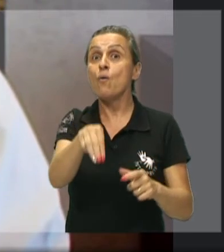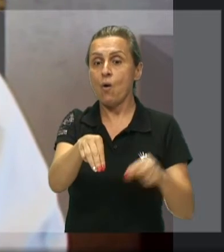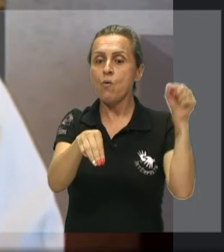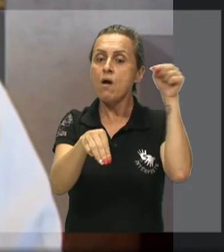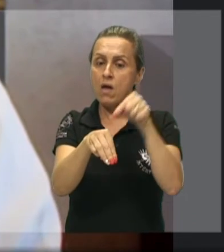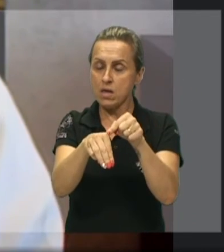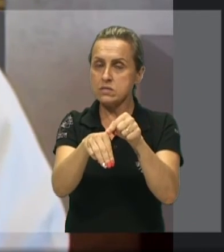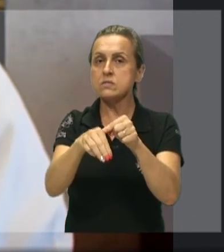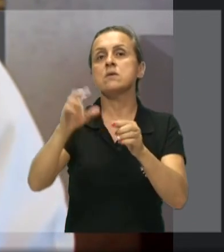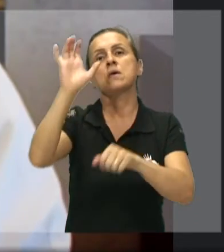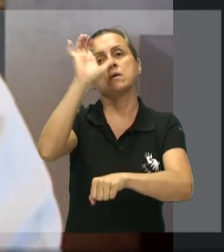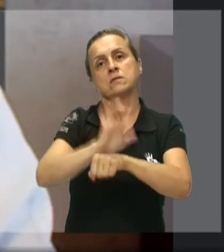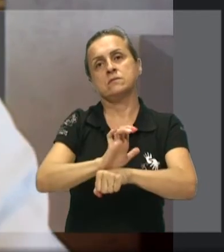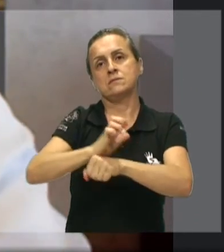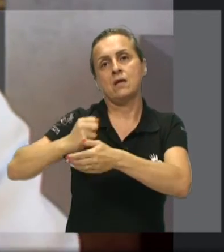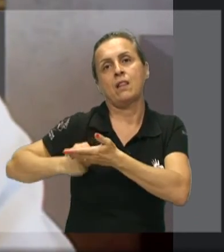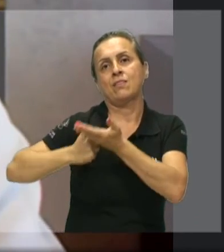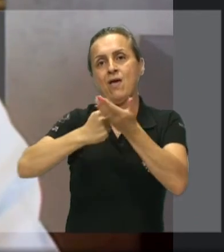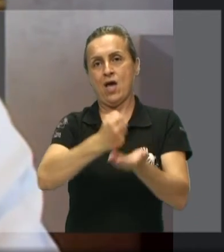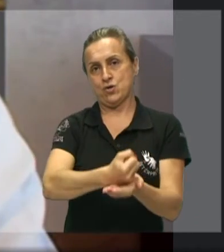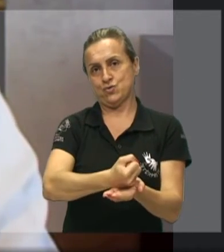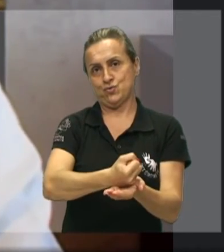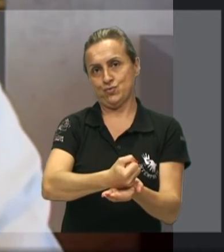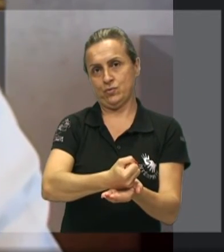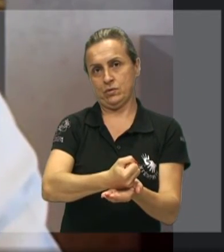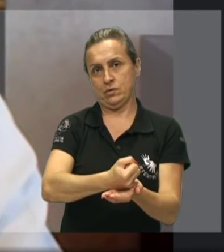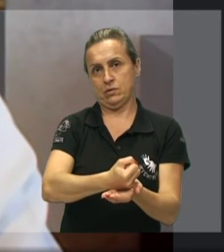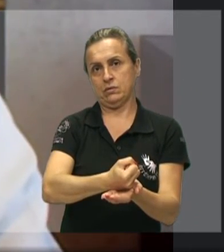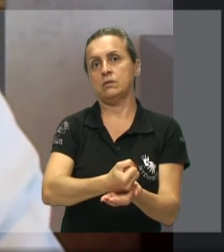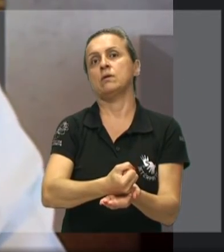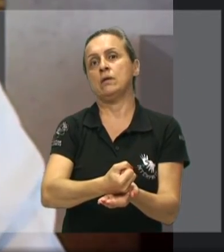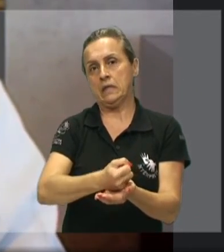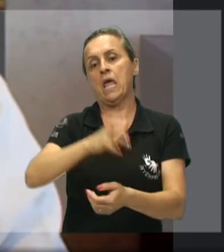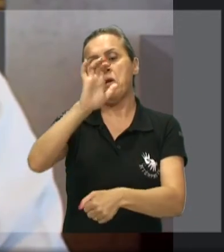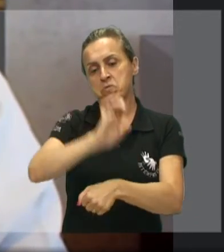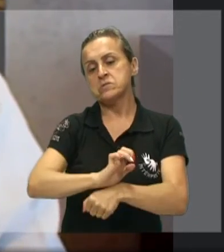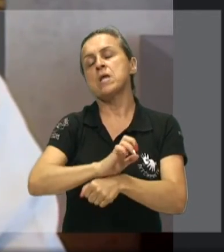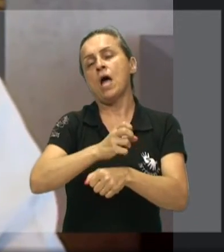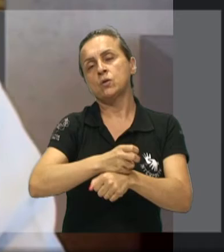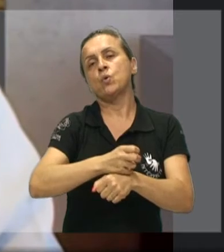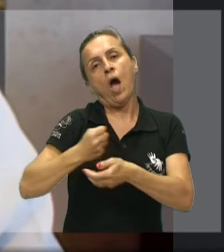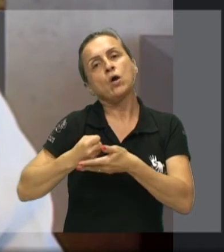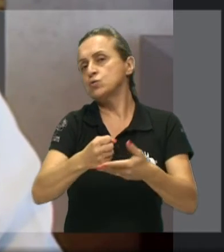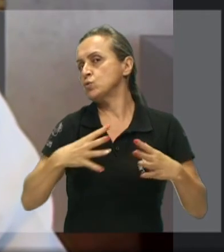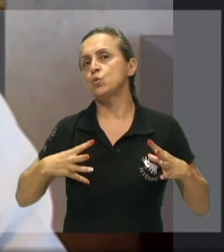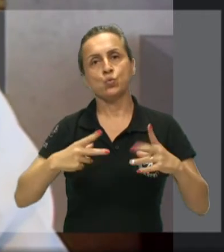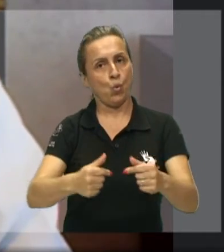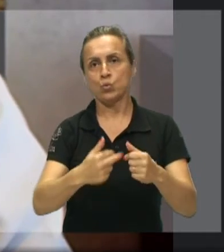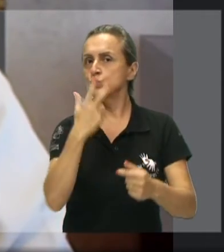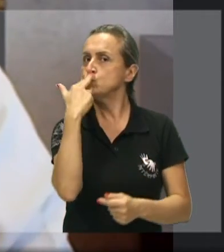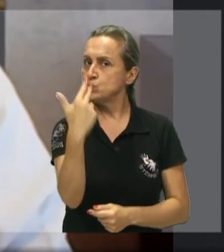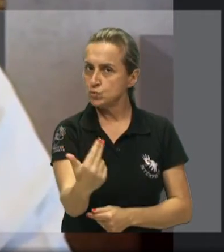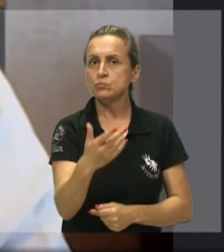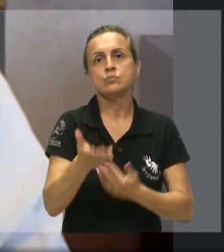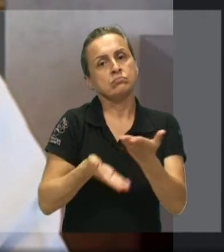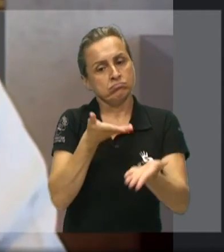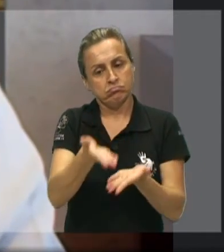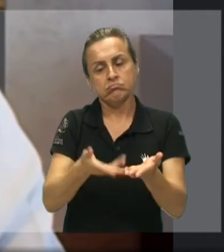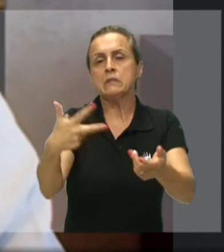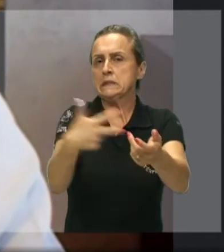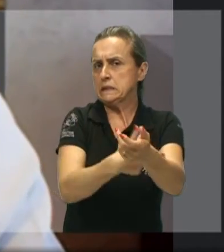Estado e ele, então, provê todas essas modalidades de tratamento. Então, seja